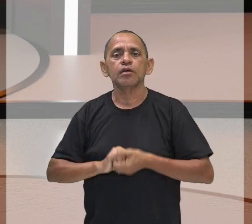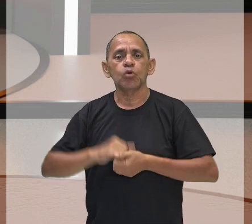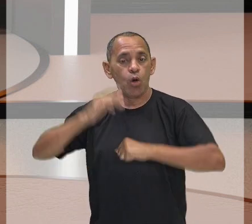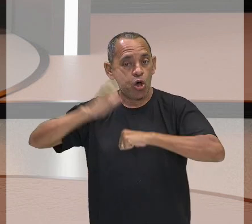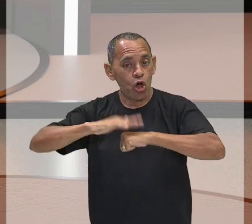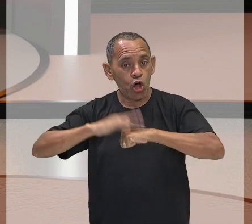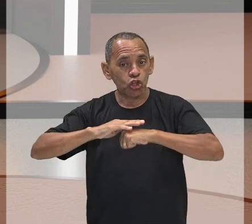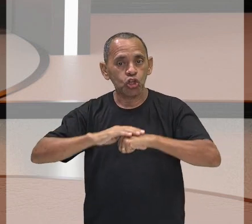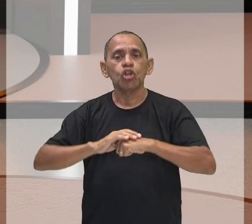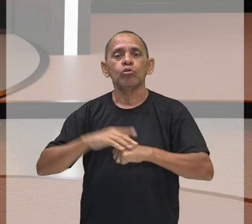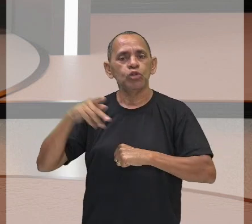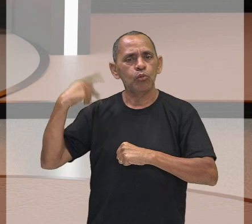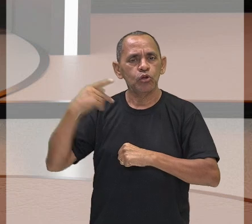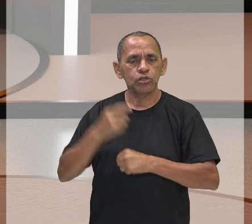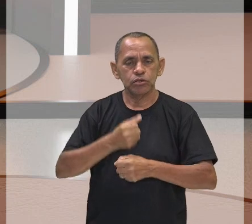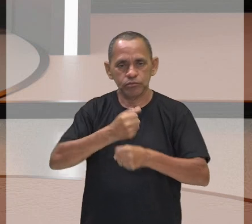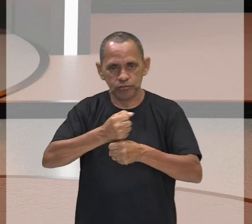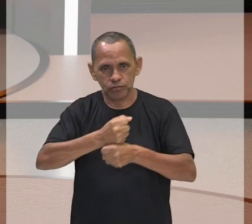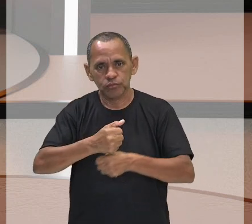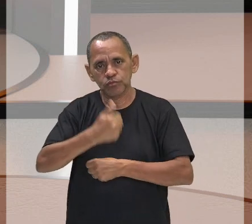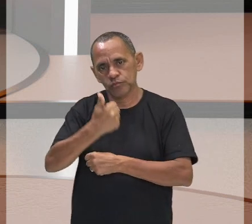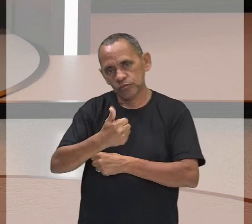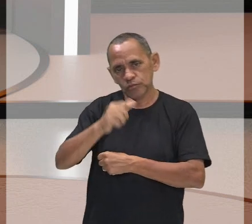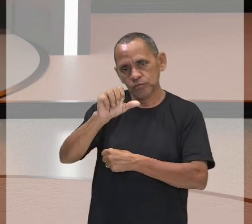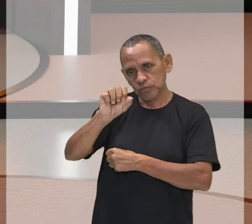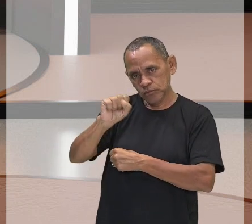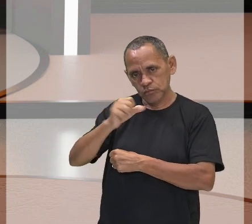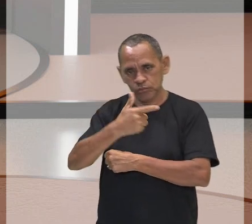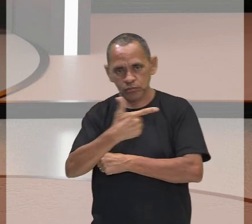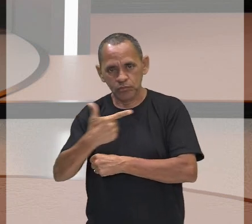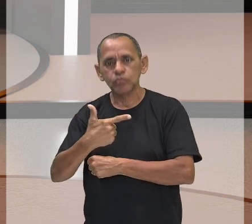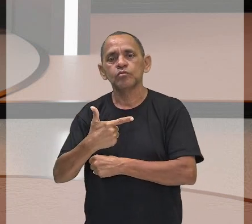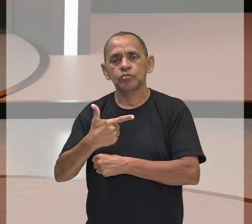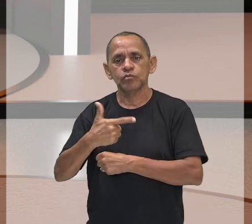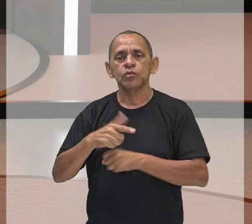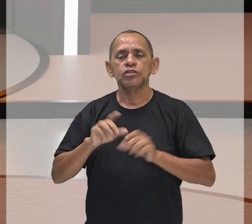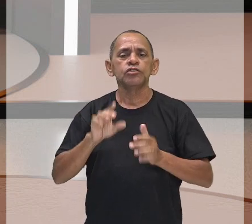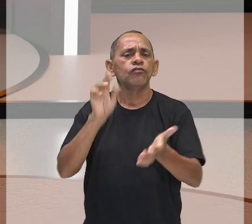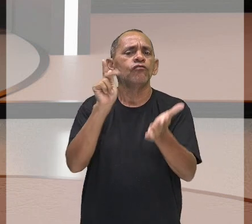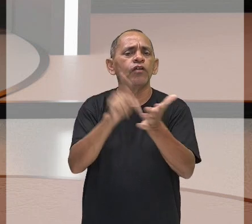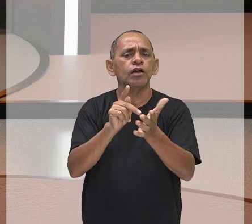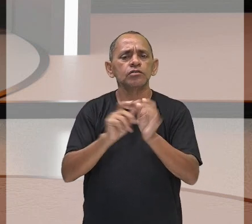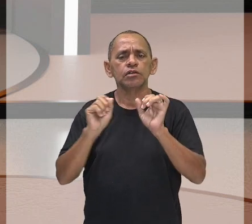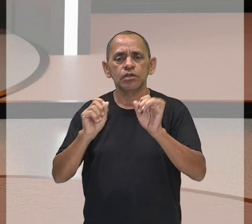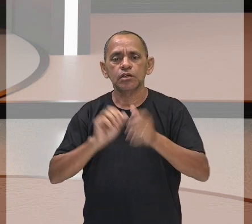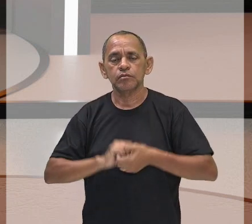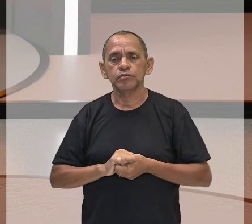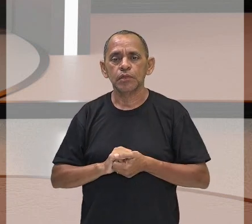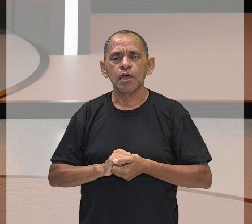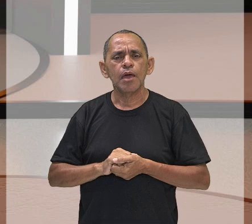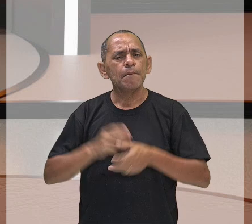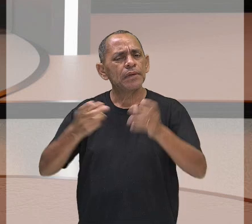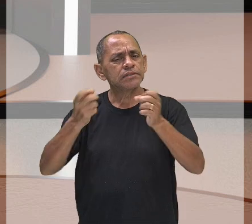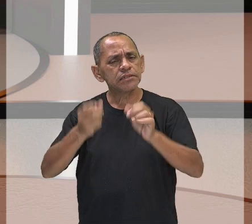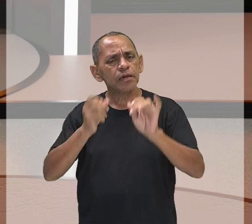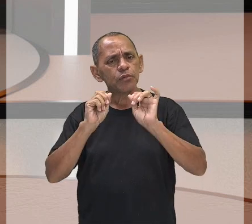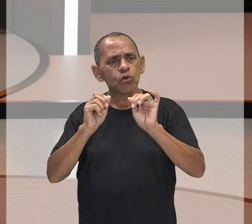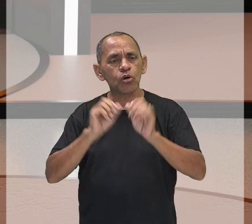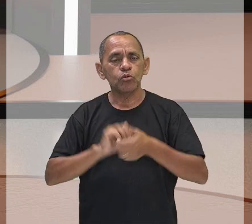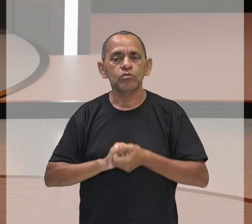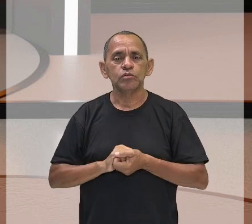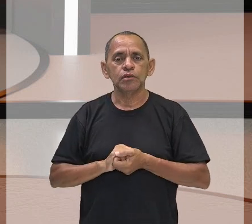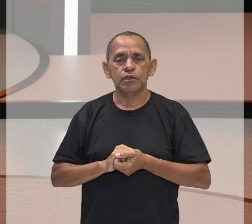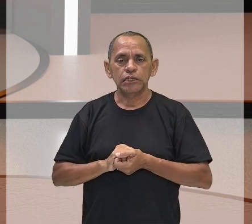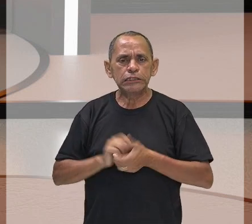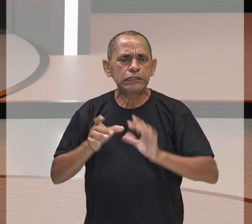lá em 1822. Mais uma vez, quando a gente vê algo relacionado à independência do Brasil, a